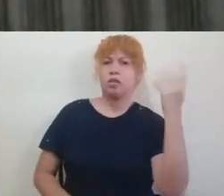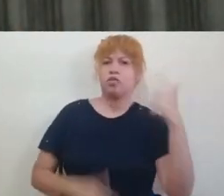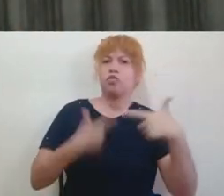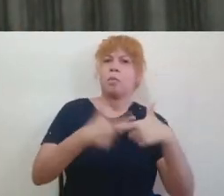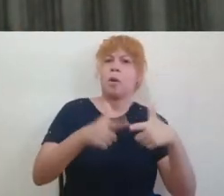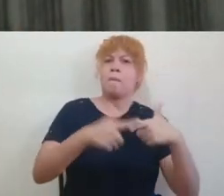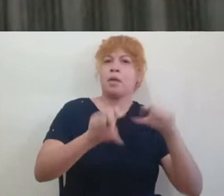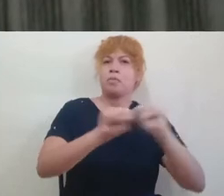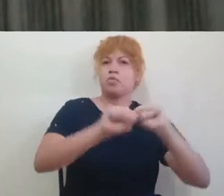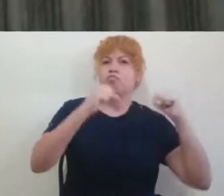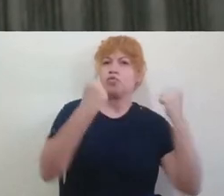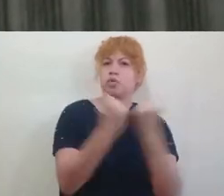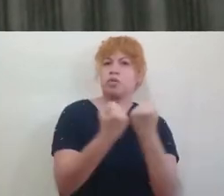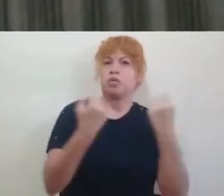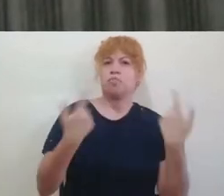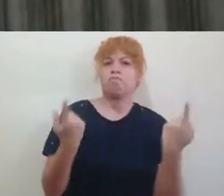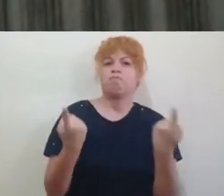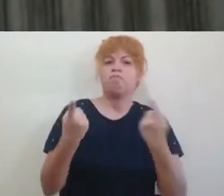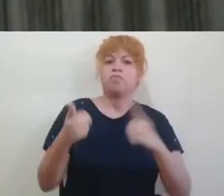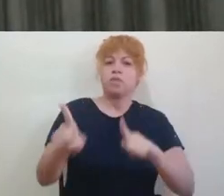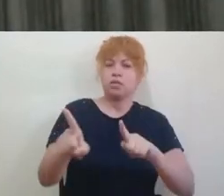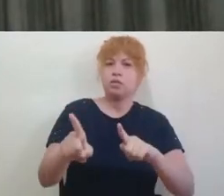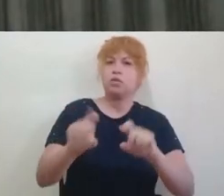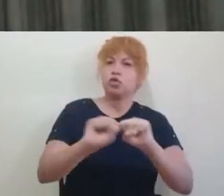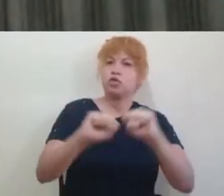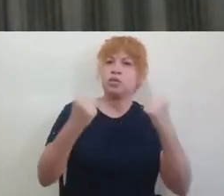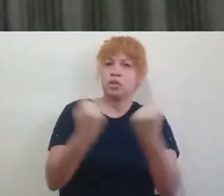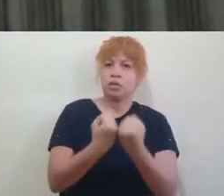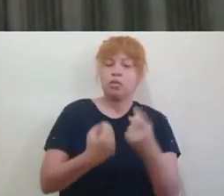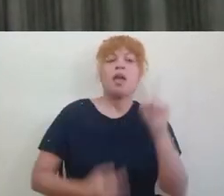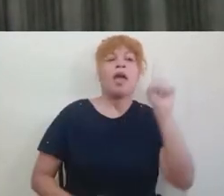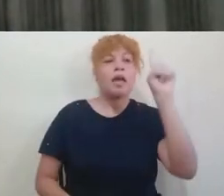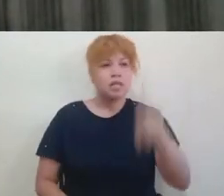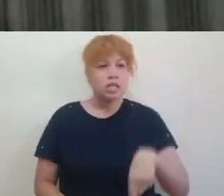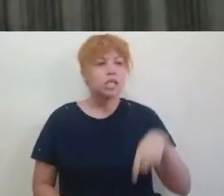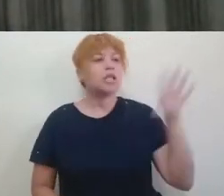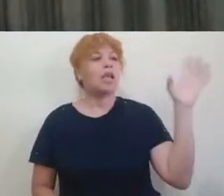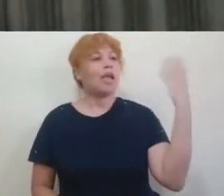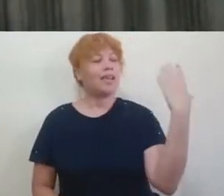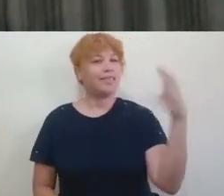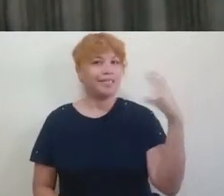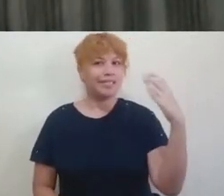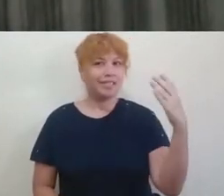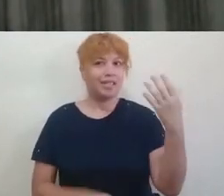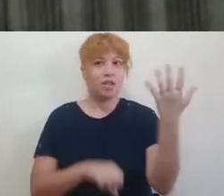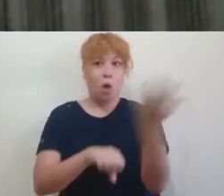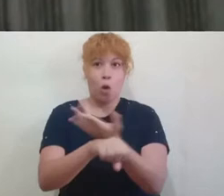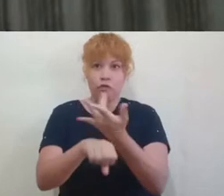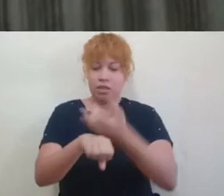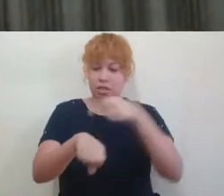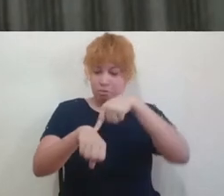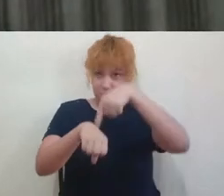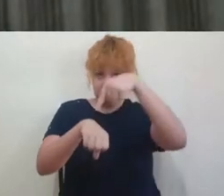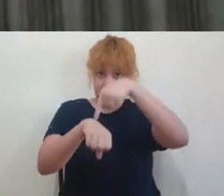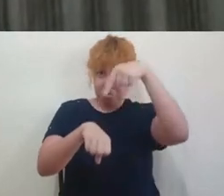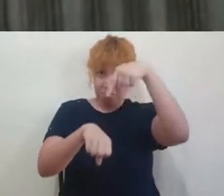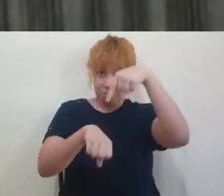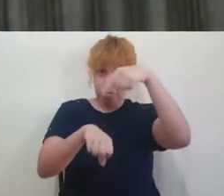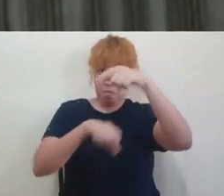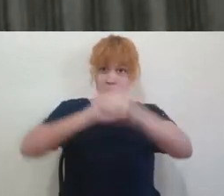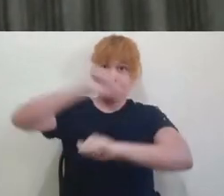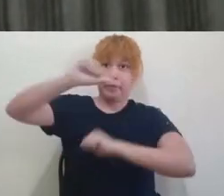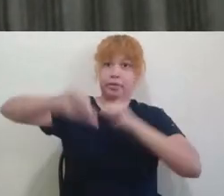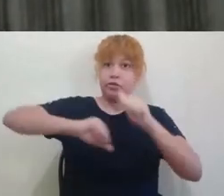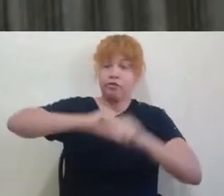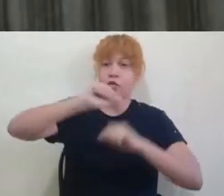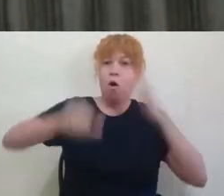indireta fizeram a diferença para vocês. A eles, façam seus eternos agradecimentos. E sejam